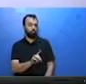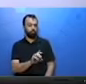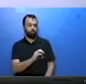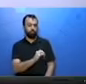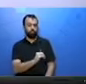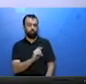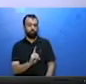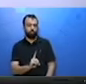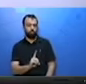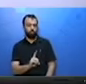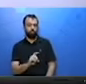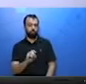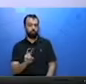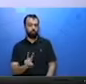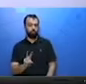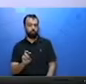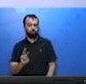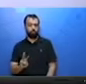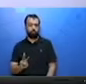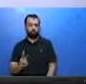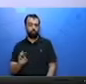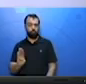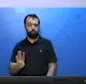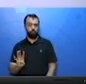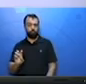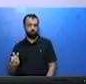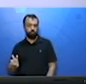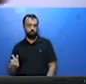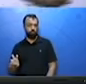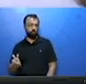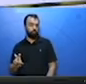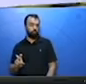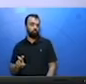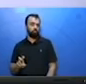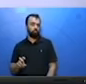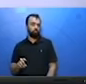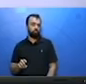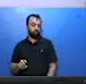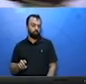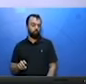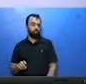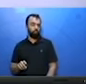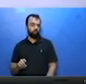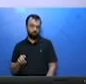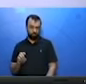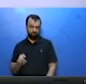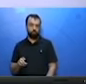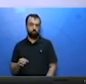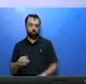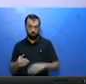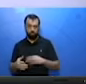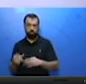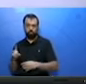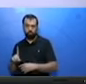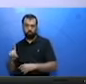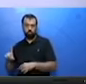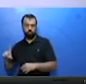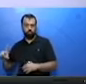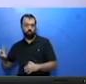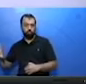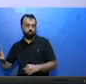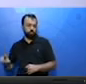ó, 1, 2, 3, 4, 5. Então dá para ver que é de 1 em 1. Que eu contei aqui, aqui